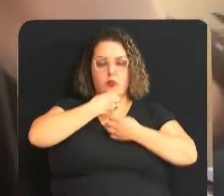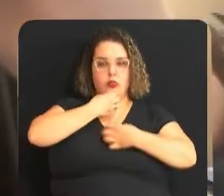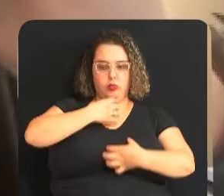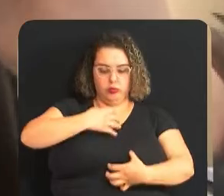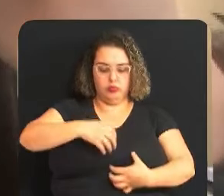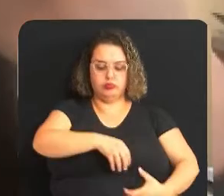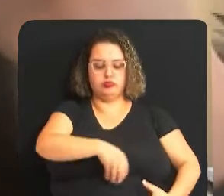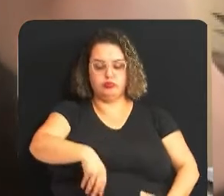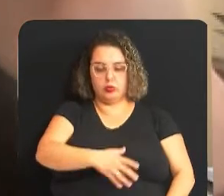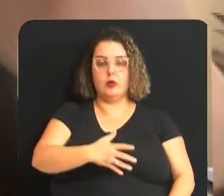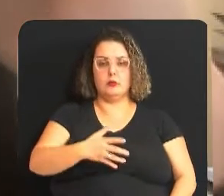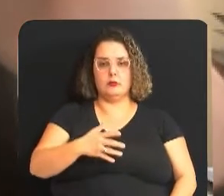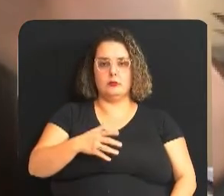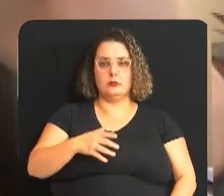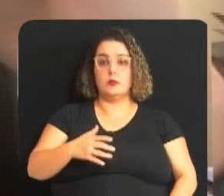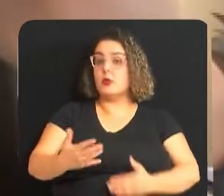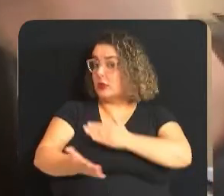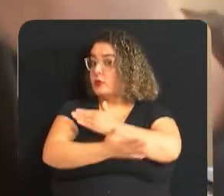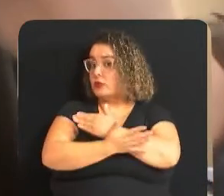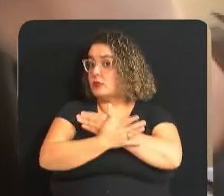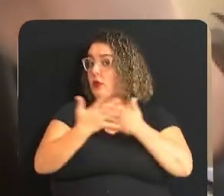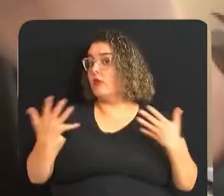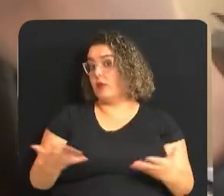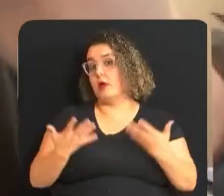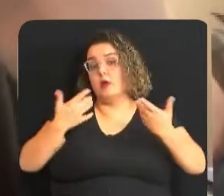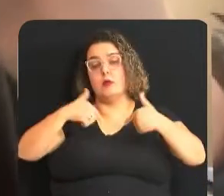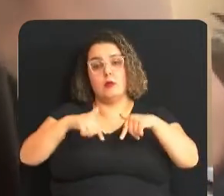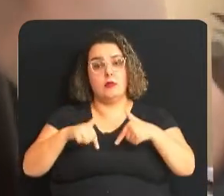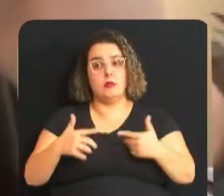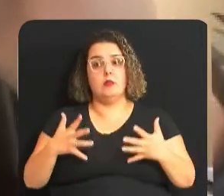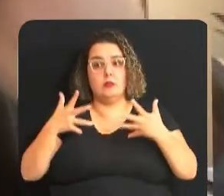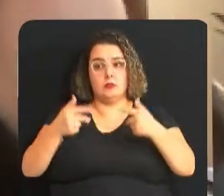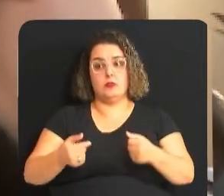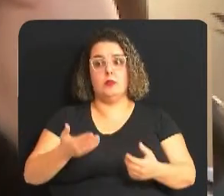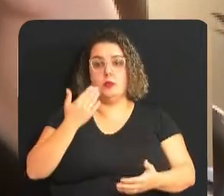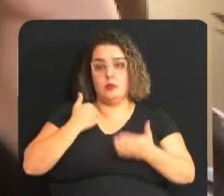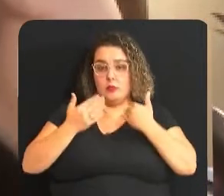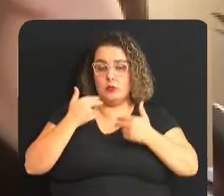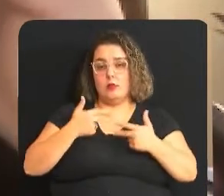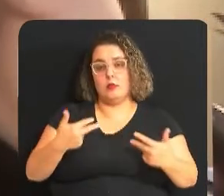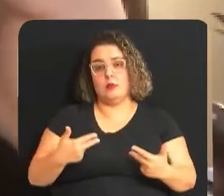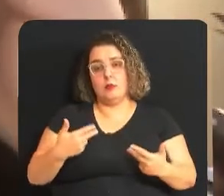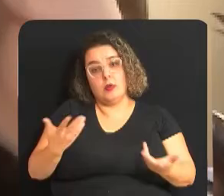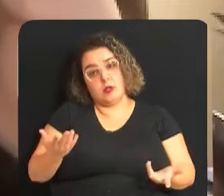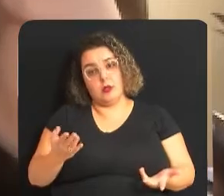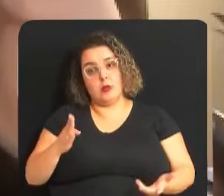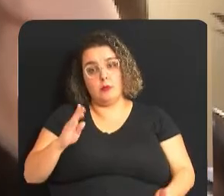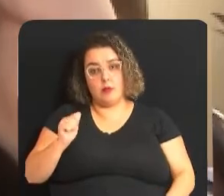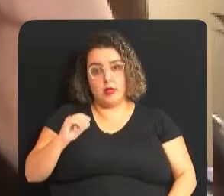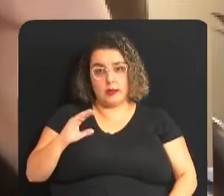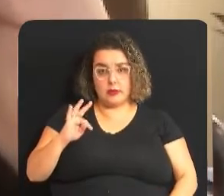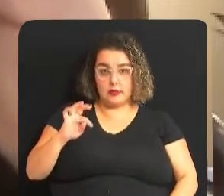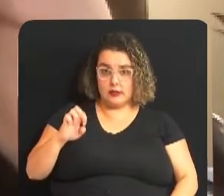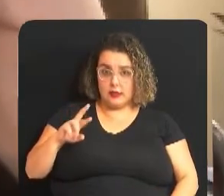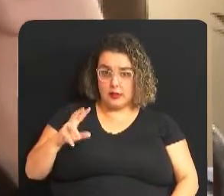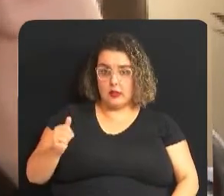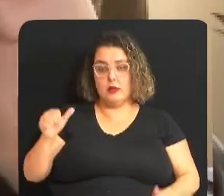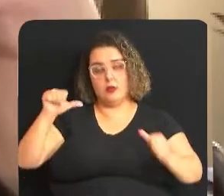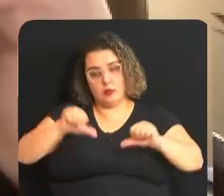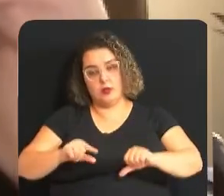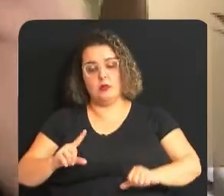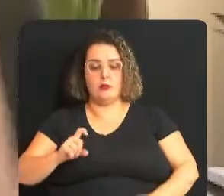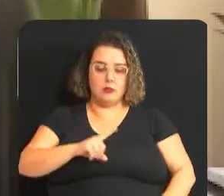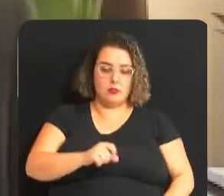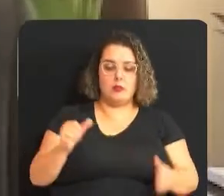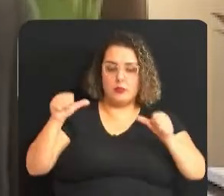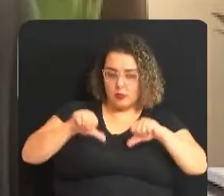fazem parte, nos ajudam a trabalhar todo o alimento. Mas tem bactéria ruim, tem bicho ruim, tem verme ruim, tem coisa